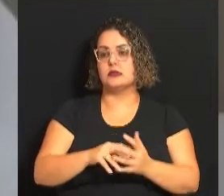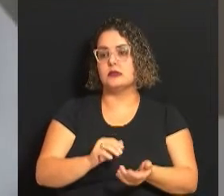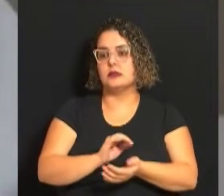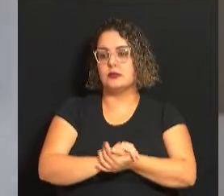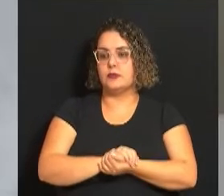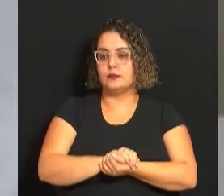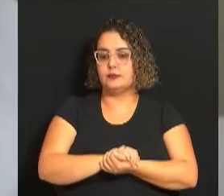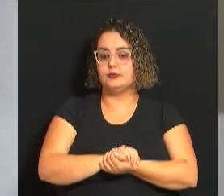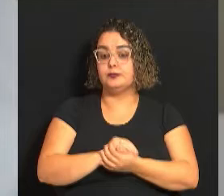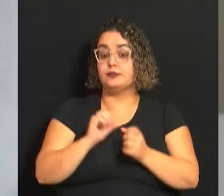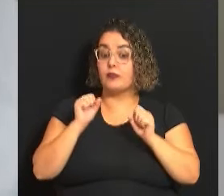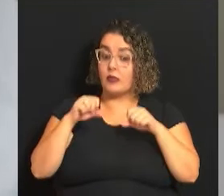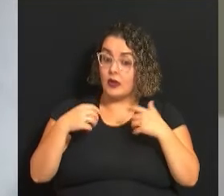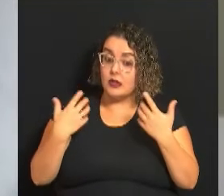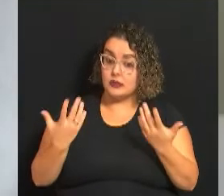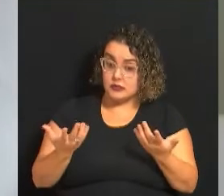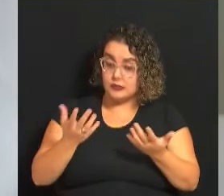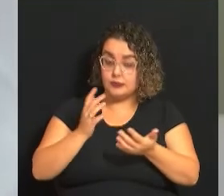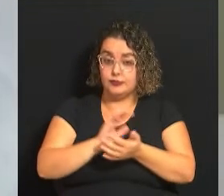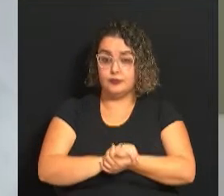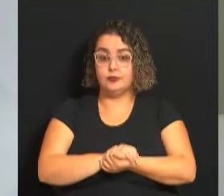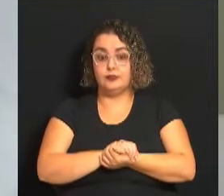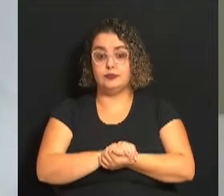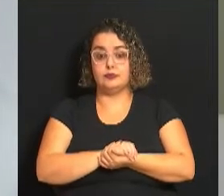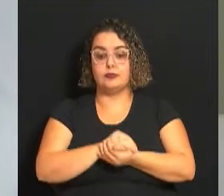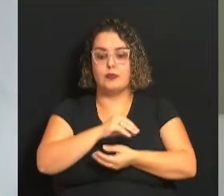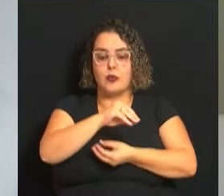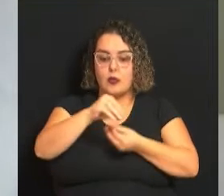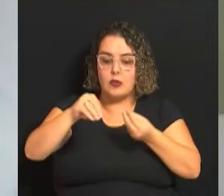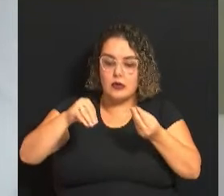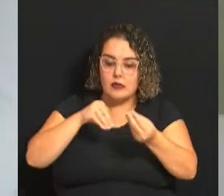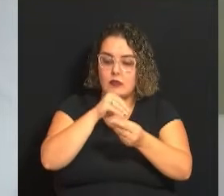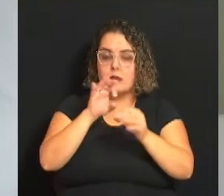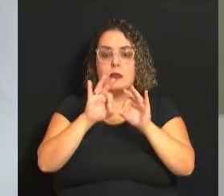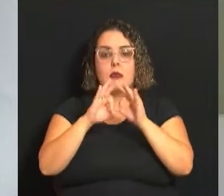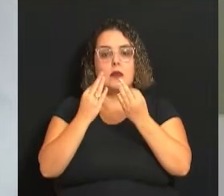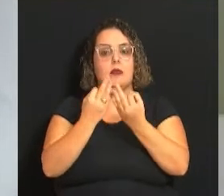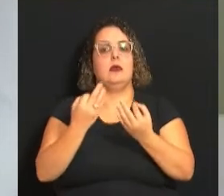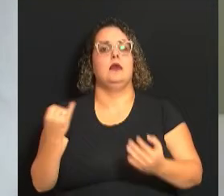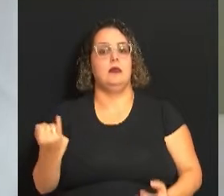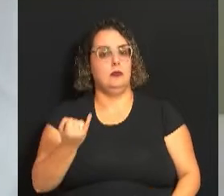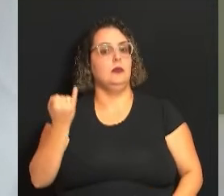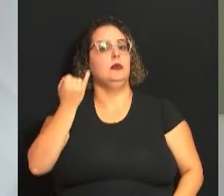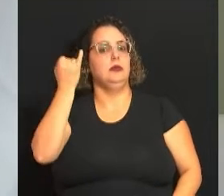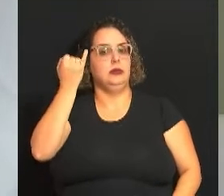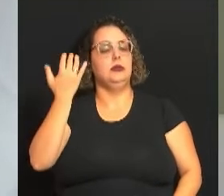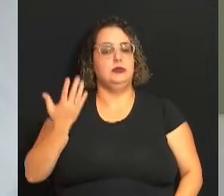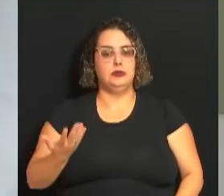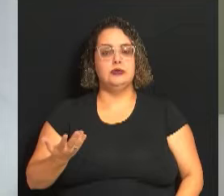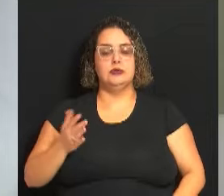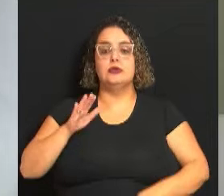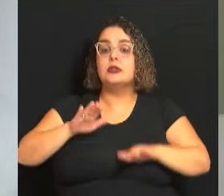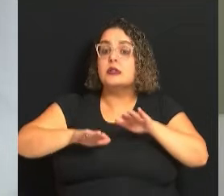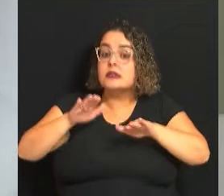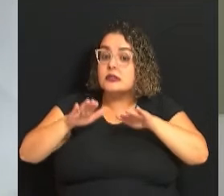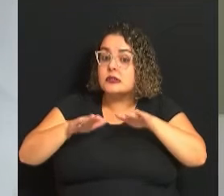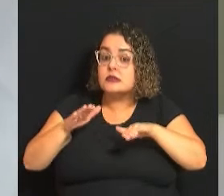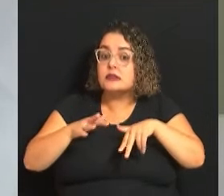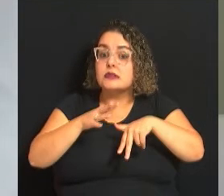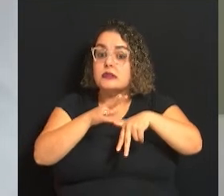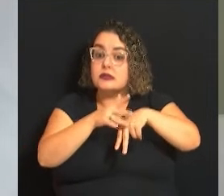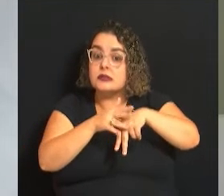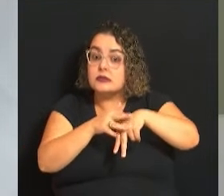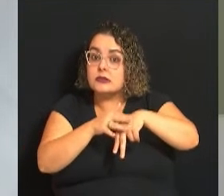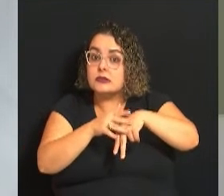Sim, o envolvimento da família é fundamental, porque muitas vezes o paciente necessita